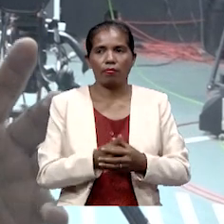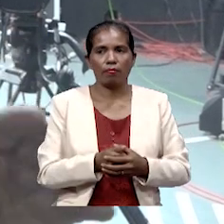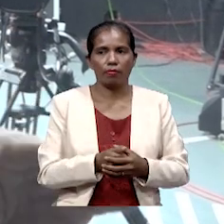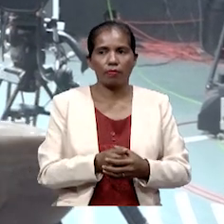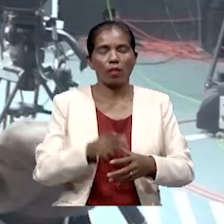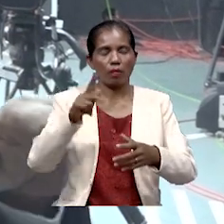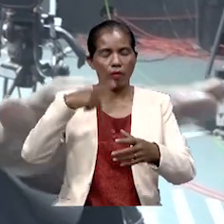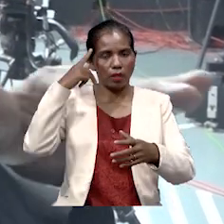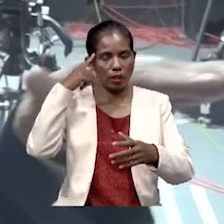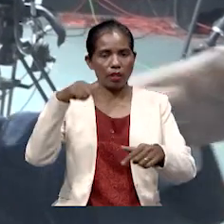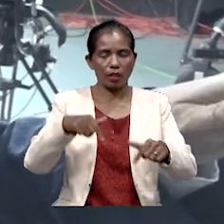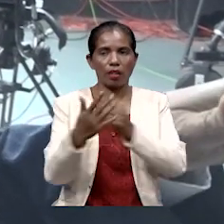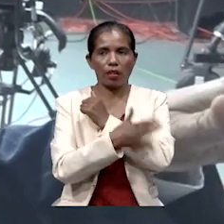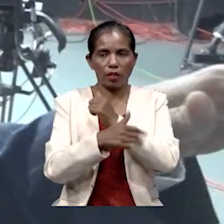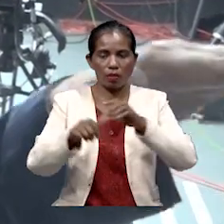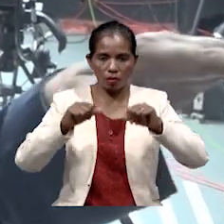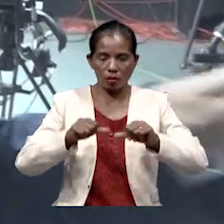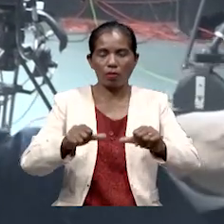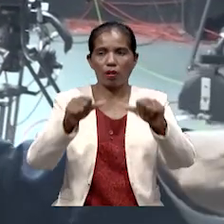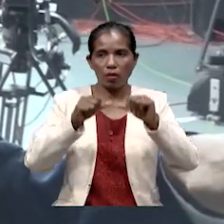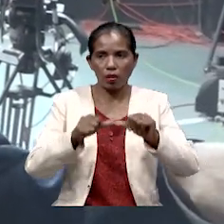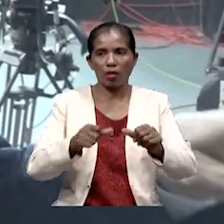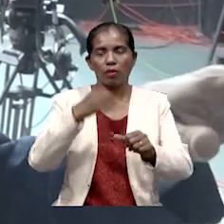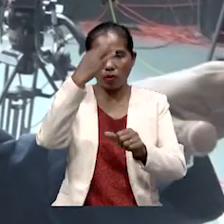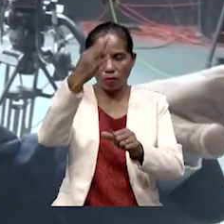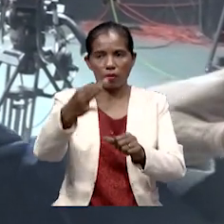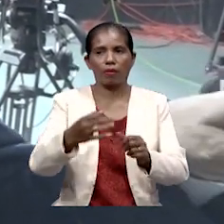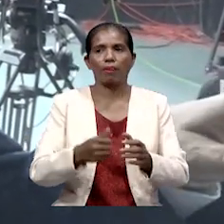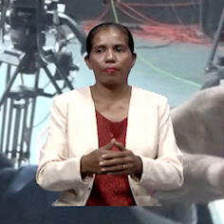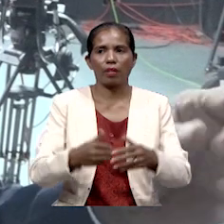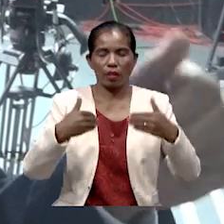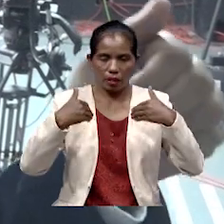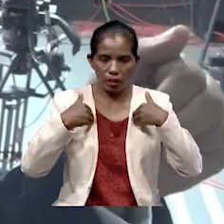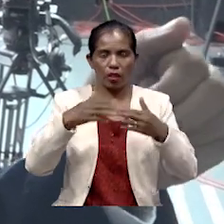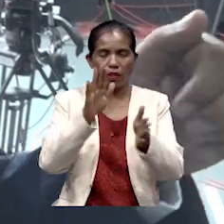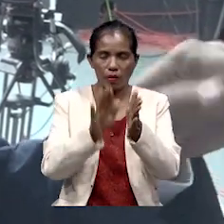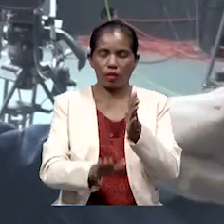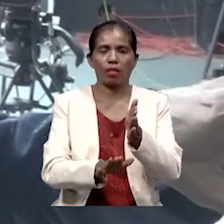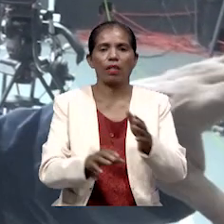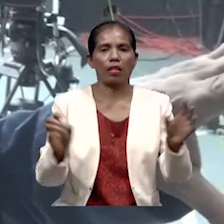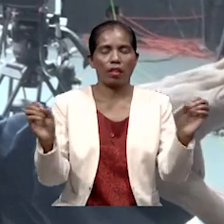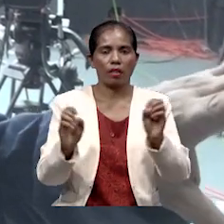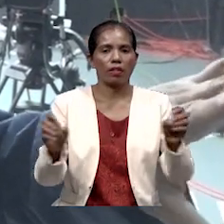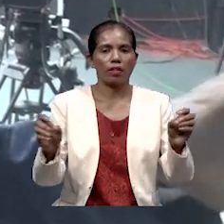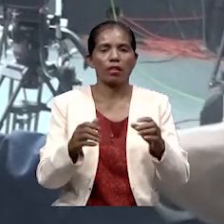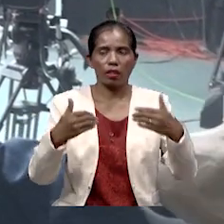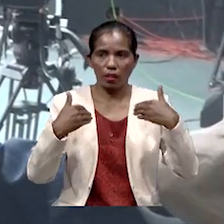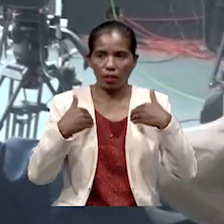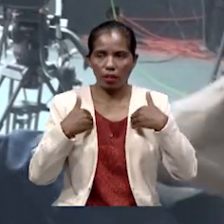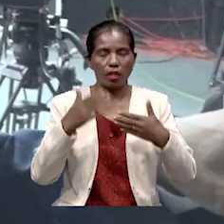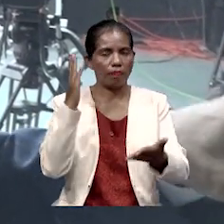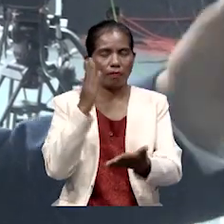minha política externa são continuidade, ba oi na fati, belha ia melhorias, mas lá ia nessa be